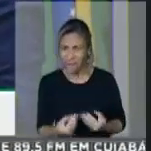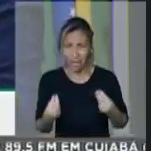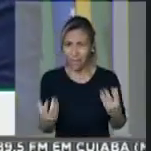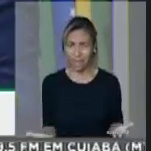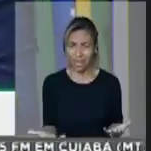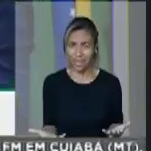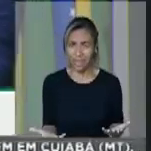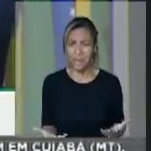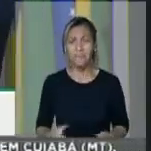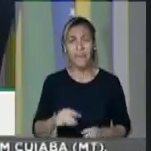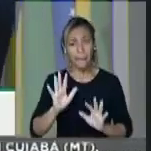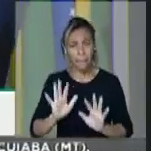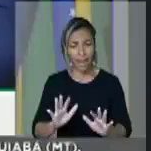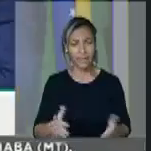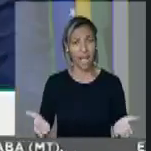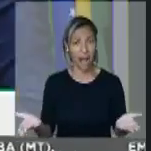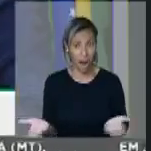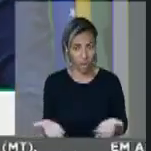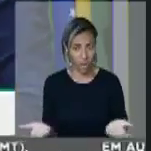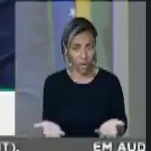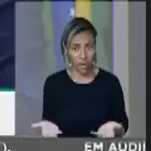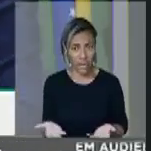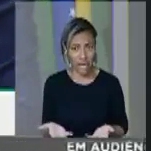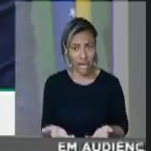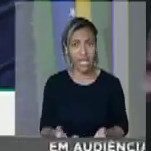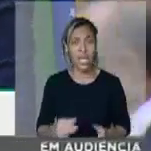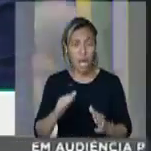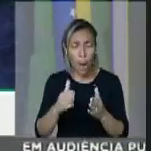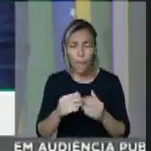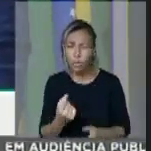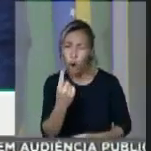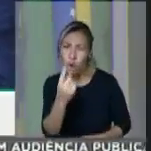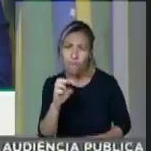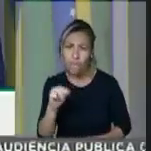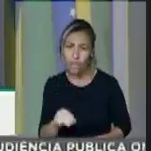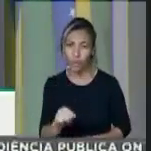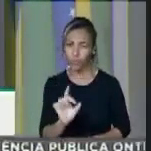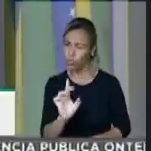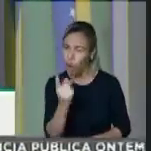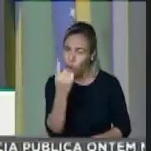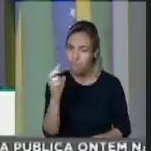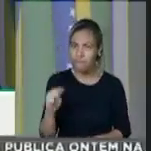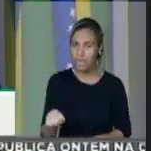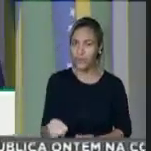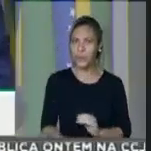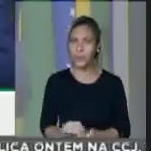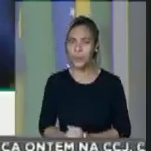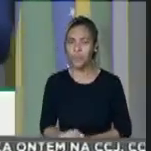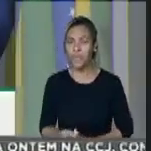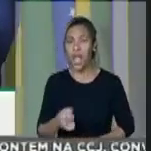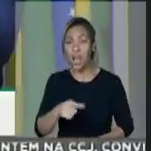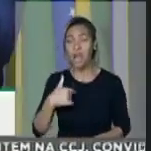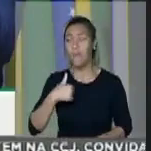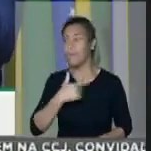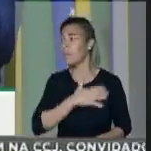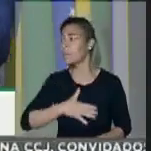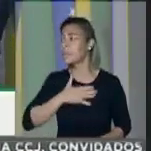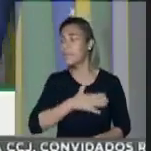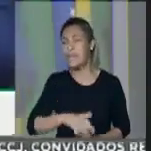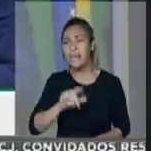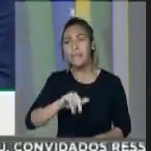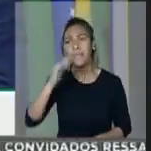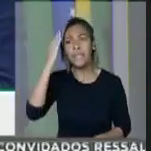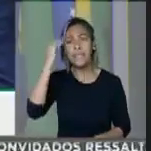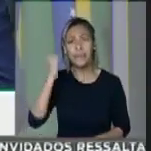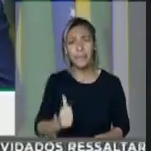família. Agora, e eu peço só mais um minuto, senhor presidente, eu gostaria